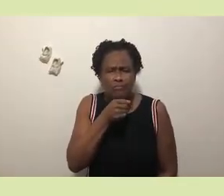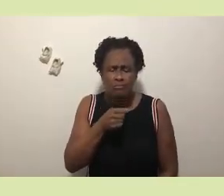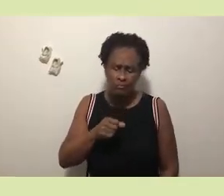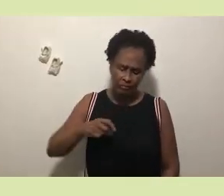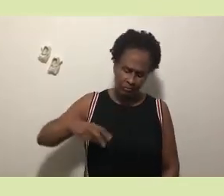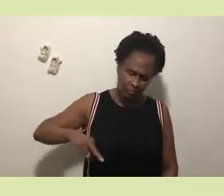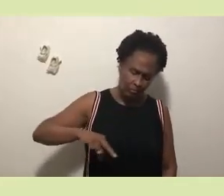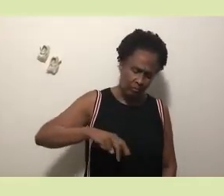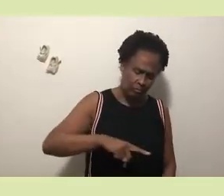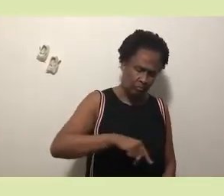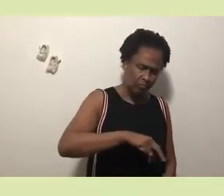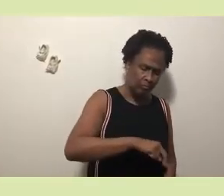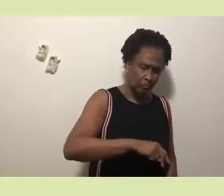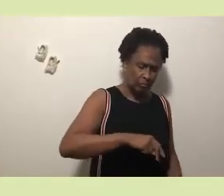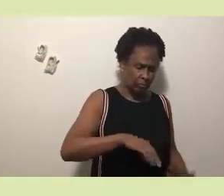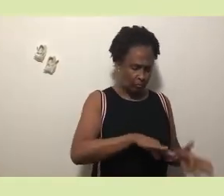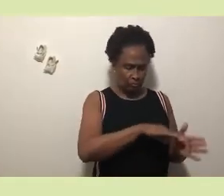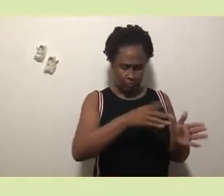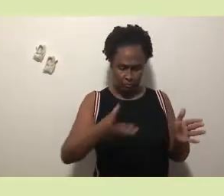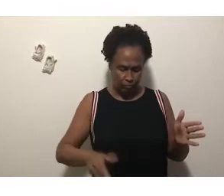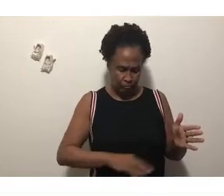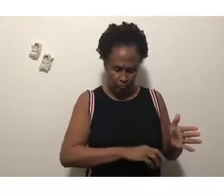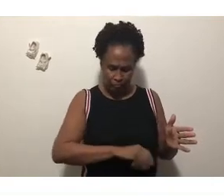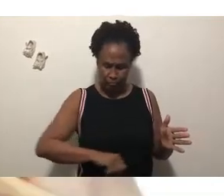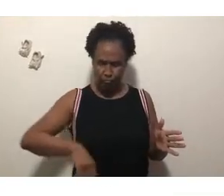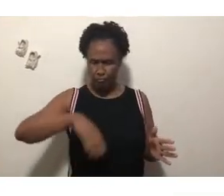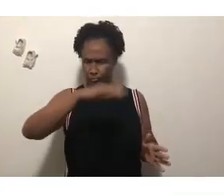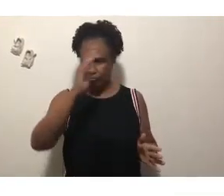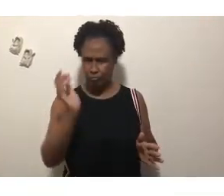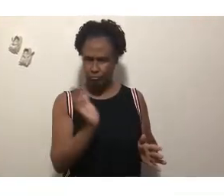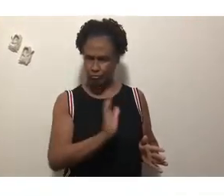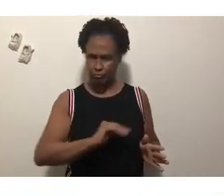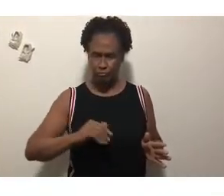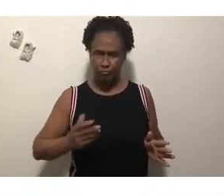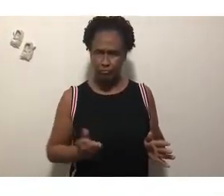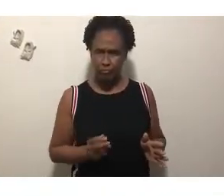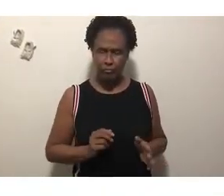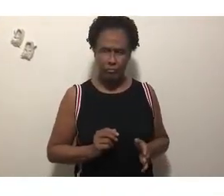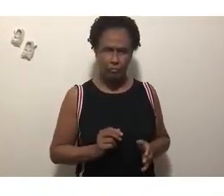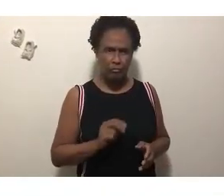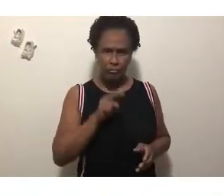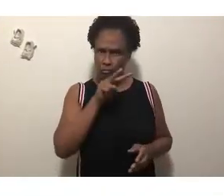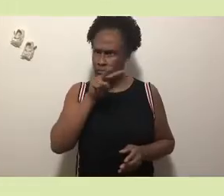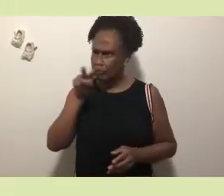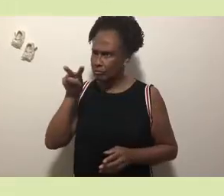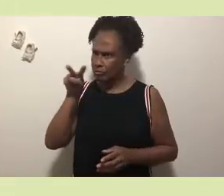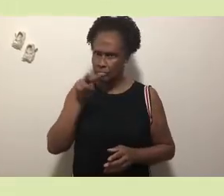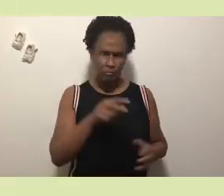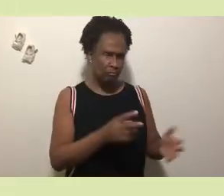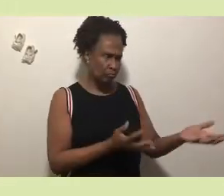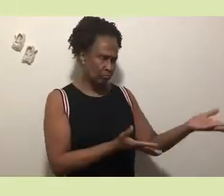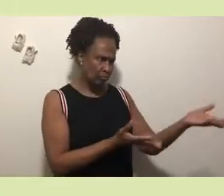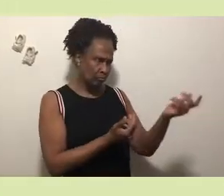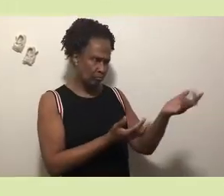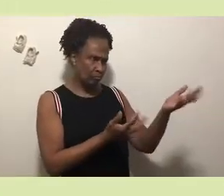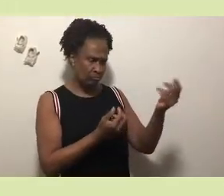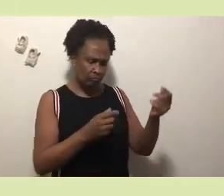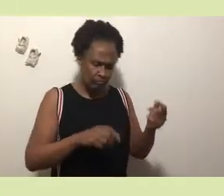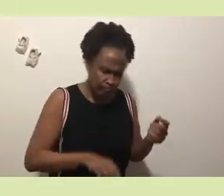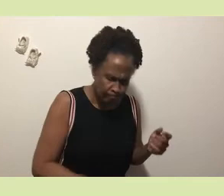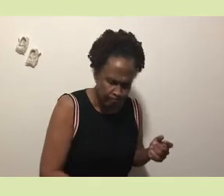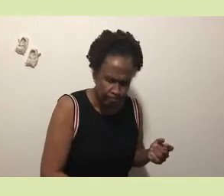idade caminhava pelas praias do imenso Atlântico brasileiro quando observou um jovem que continuamente